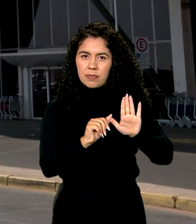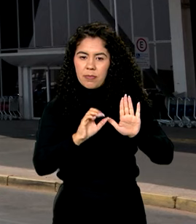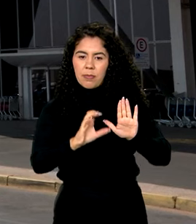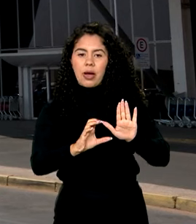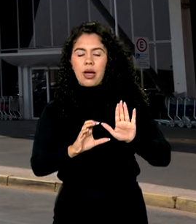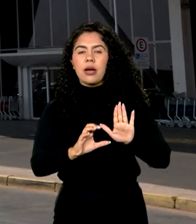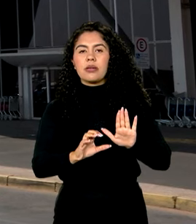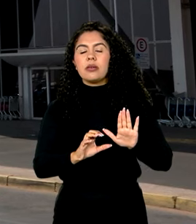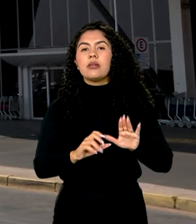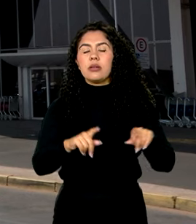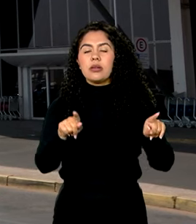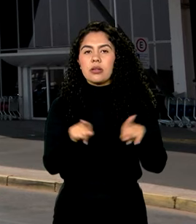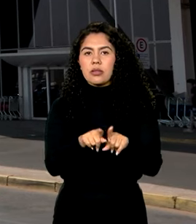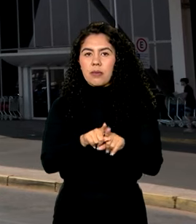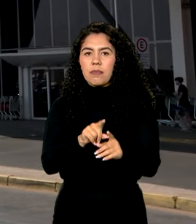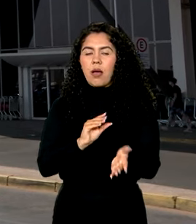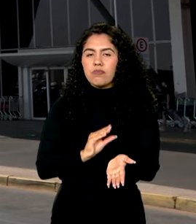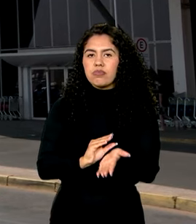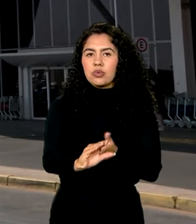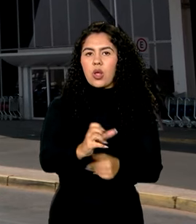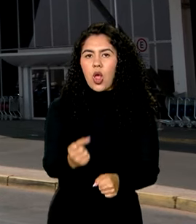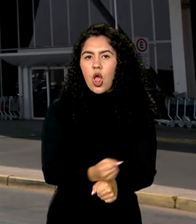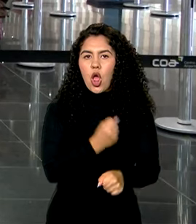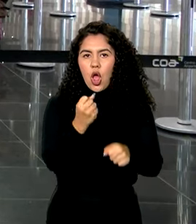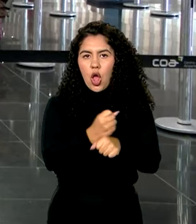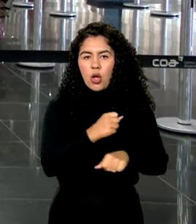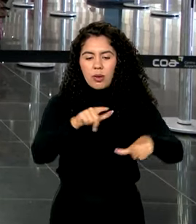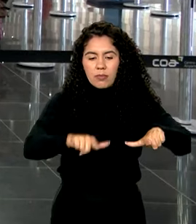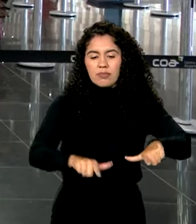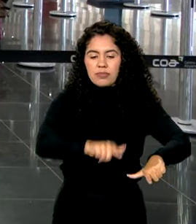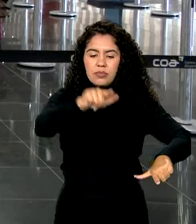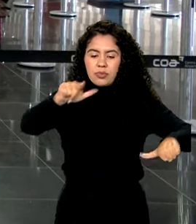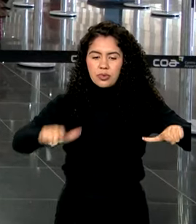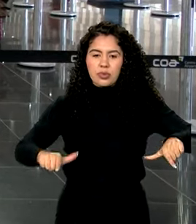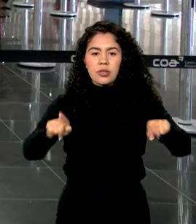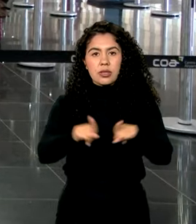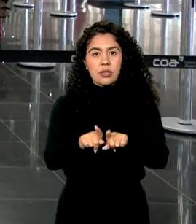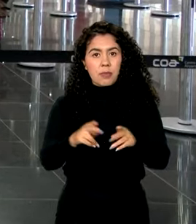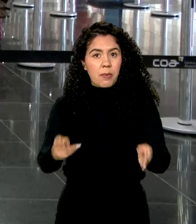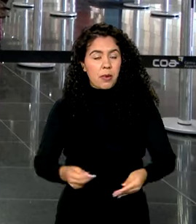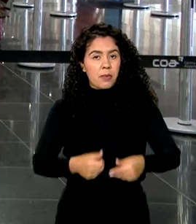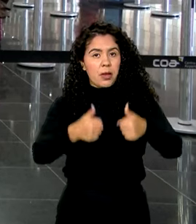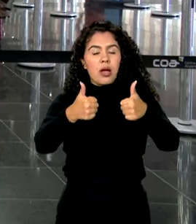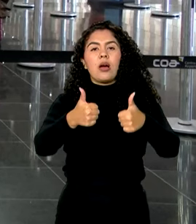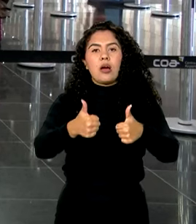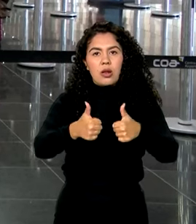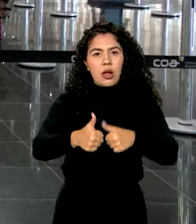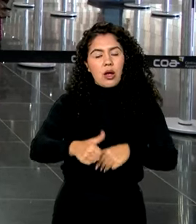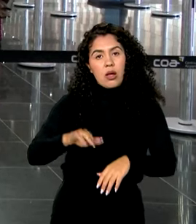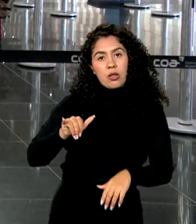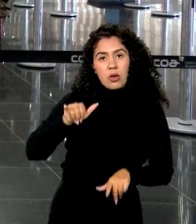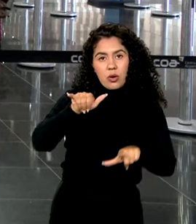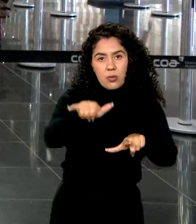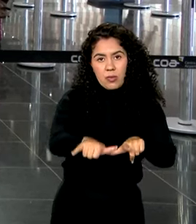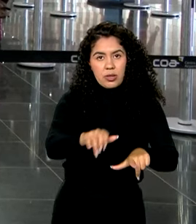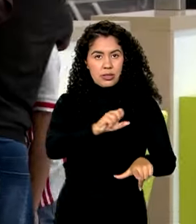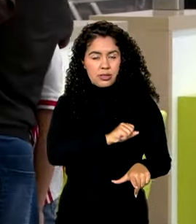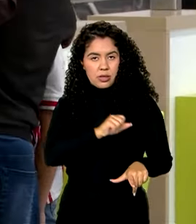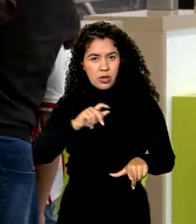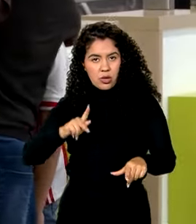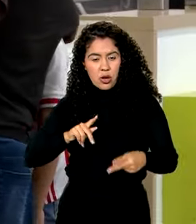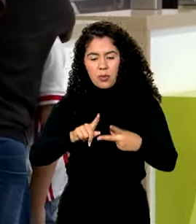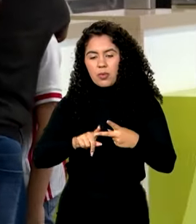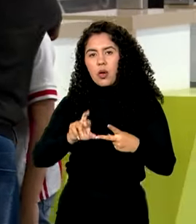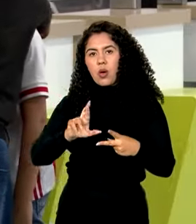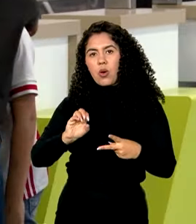estado e financiaram obras de expansão e modernização nos aeroportos de Cuiabá, Sinop, Rondonópolis e